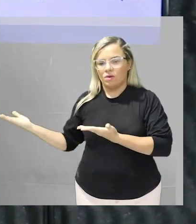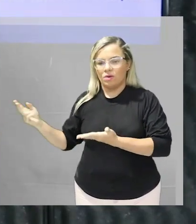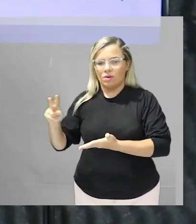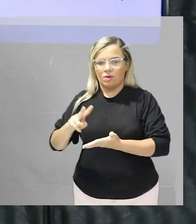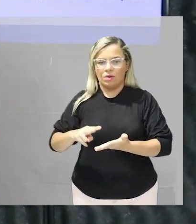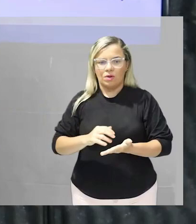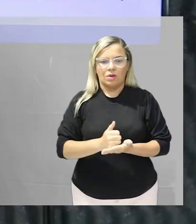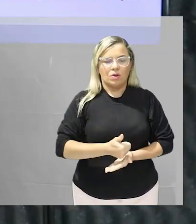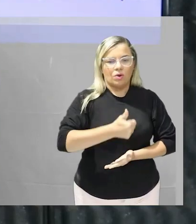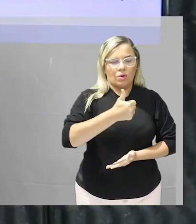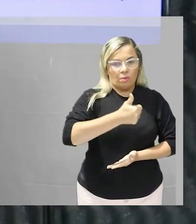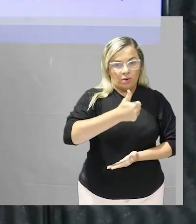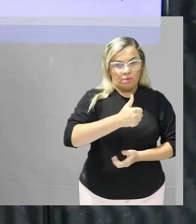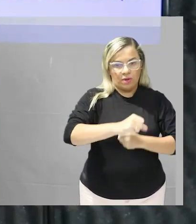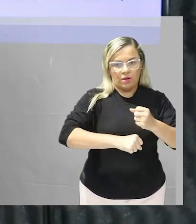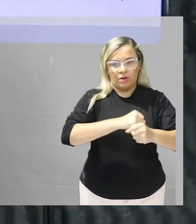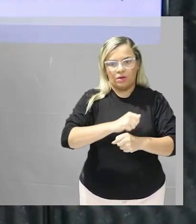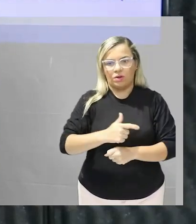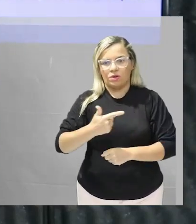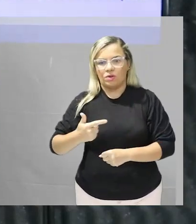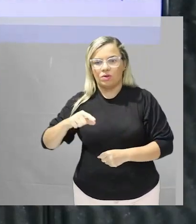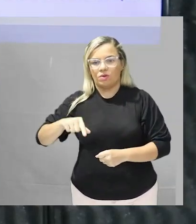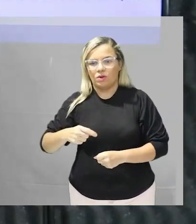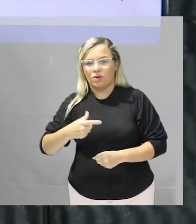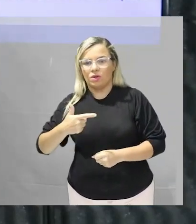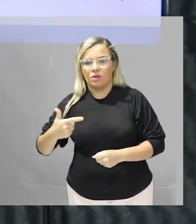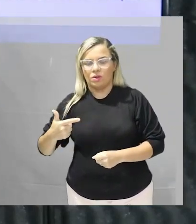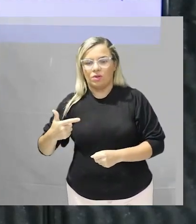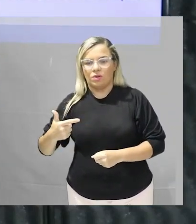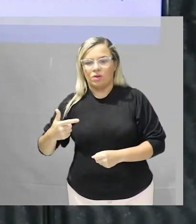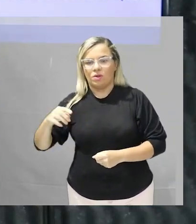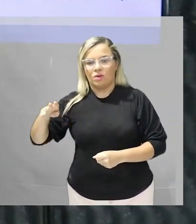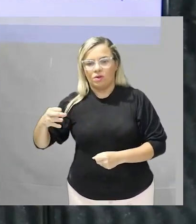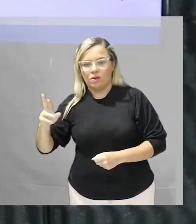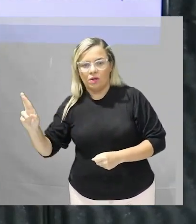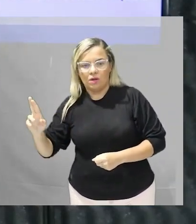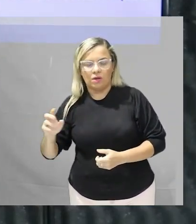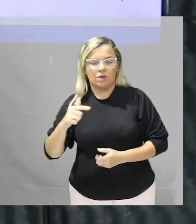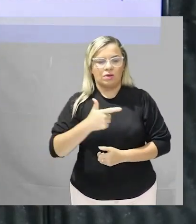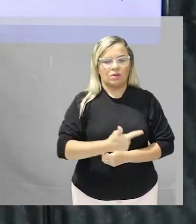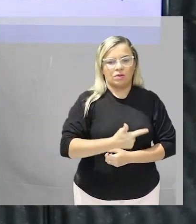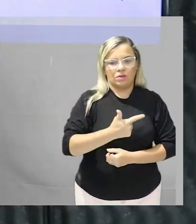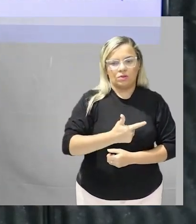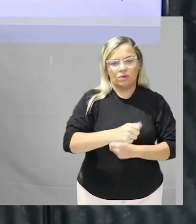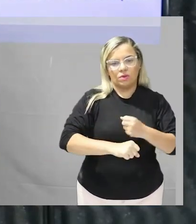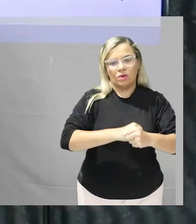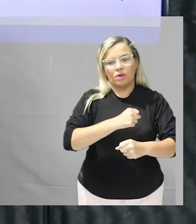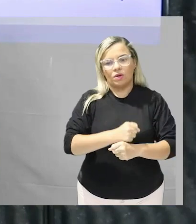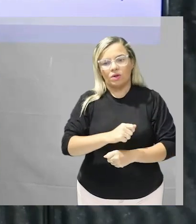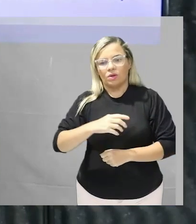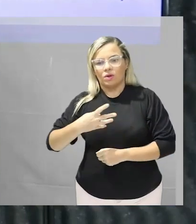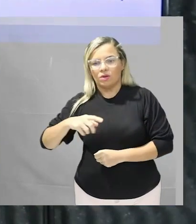bilhão de reais no segundo ano 4,2 e por fim no terceiro ano 7,4